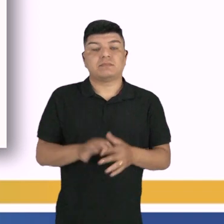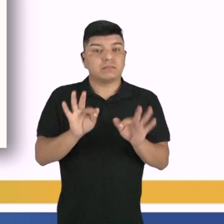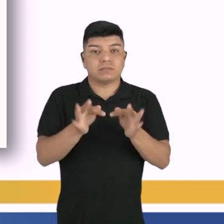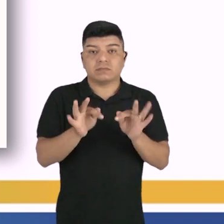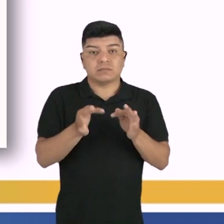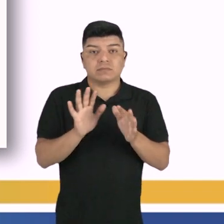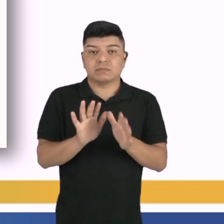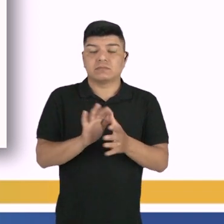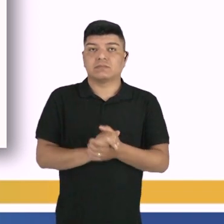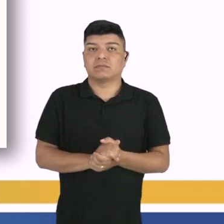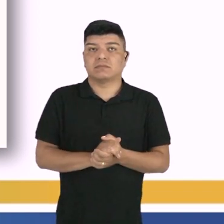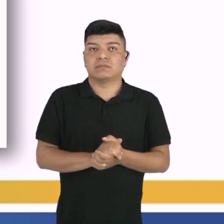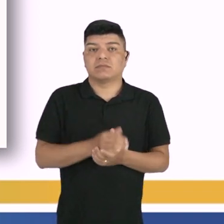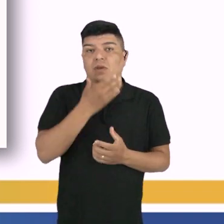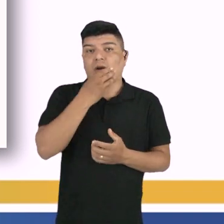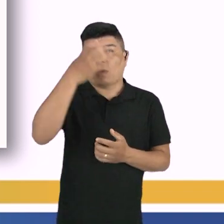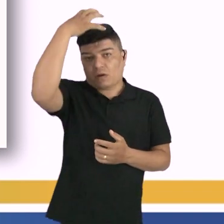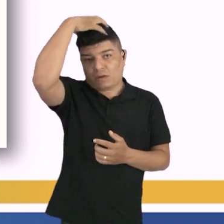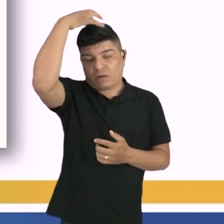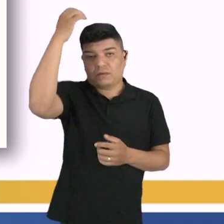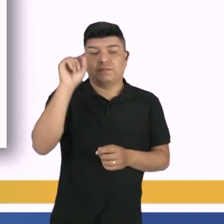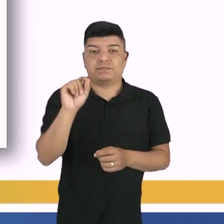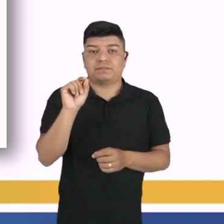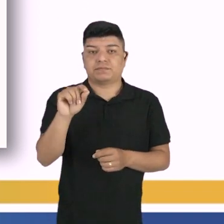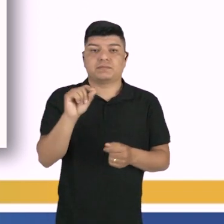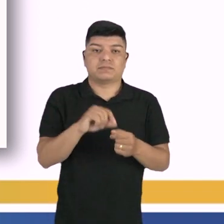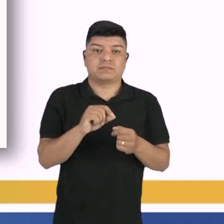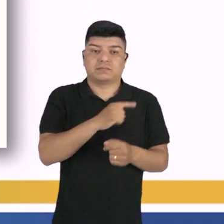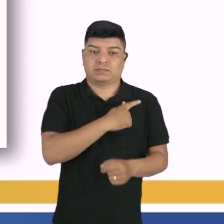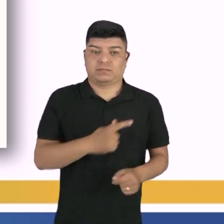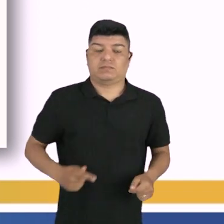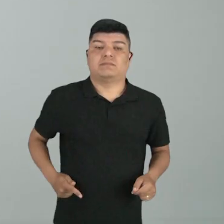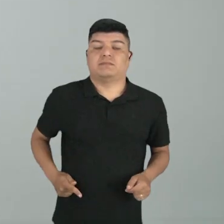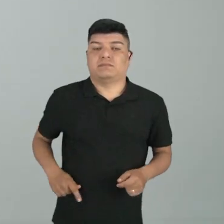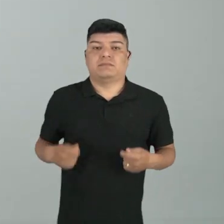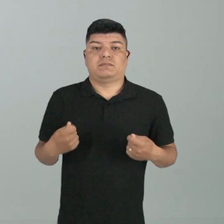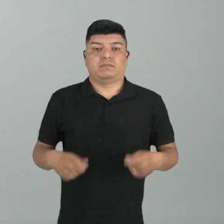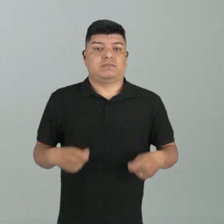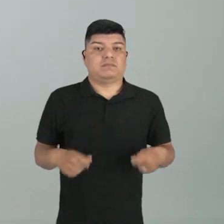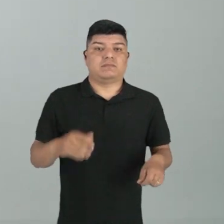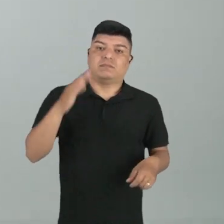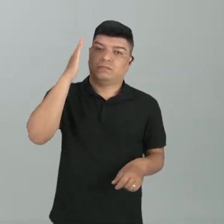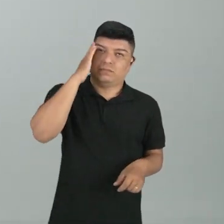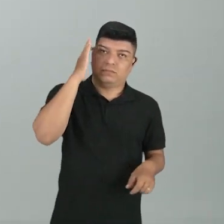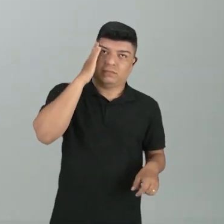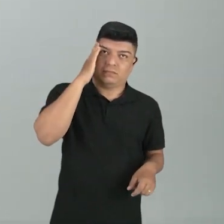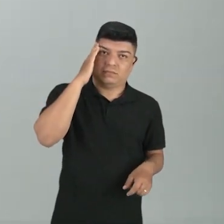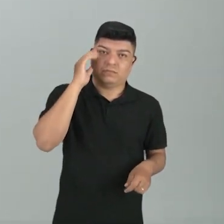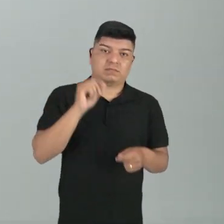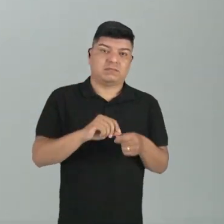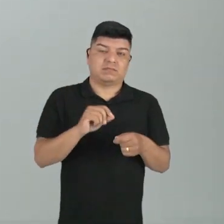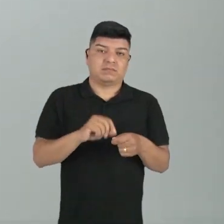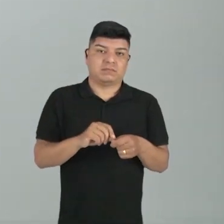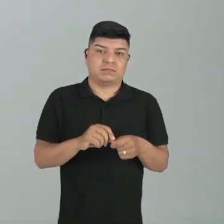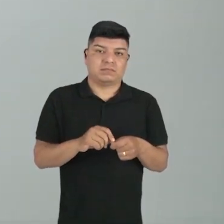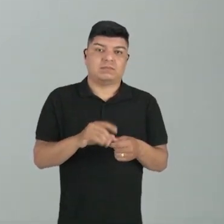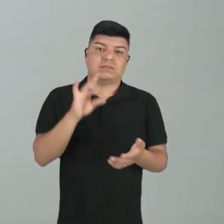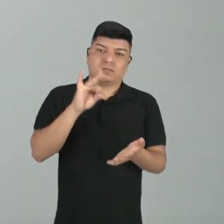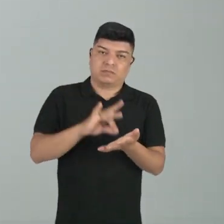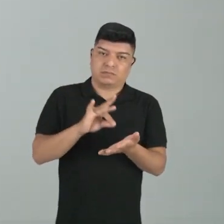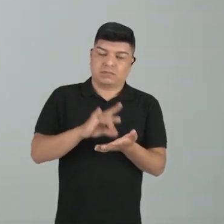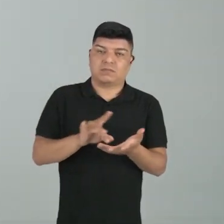moral cristã de bom e justo, mas sim a agir com força e energia para conquistar e manter o poder,